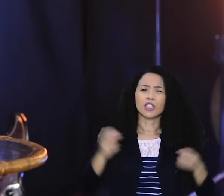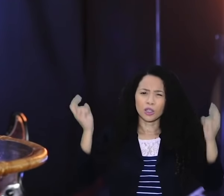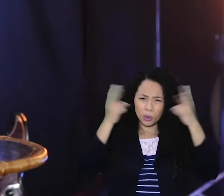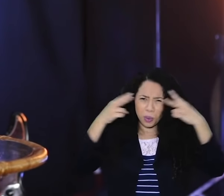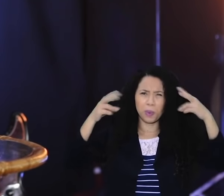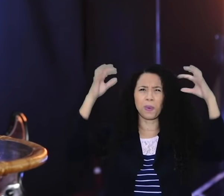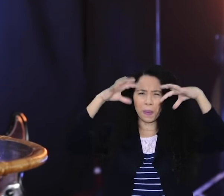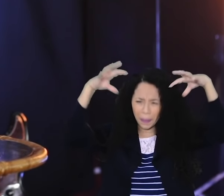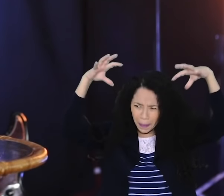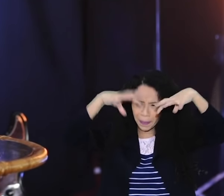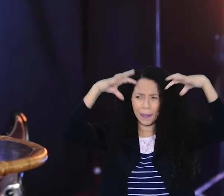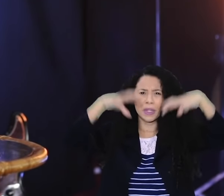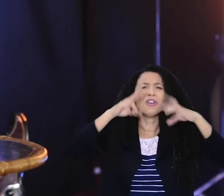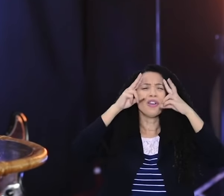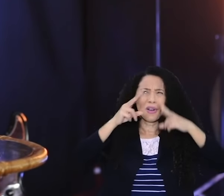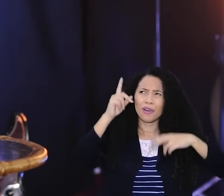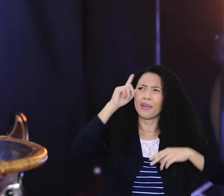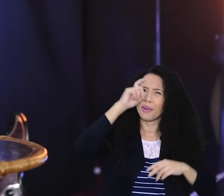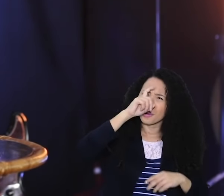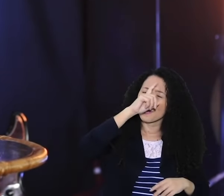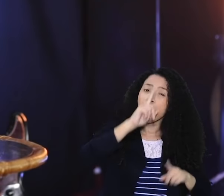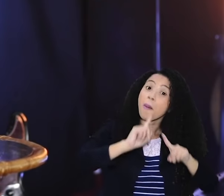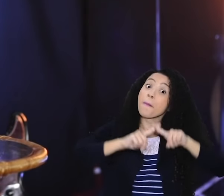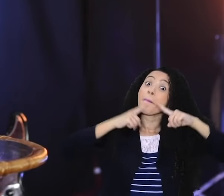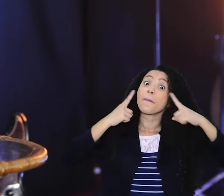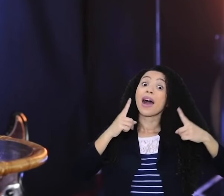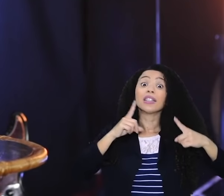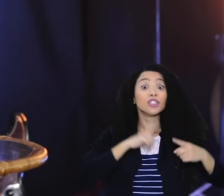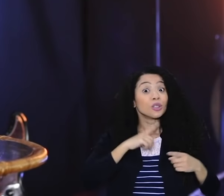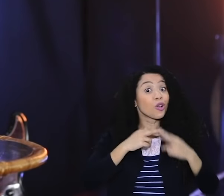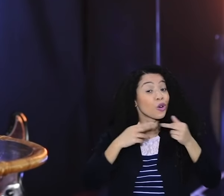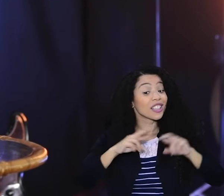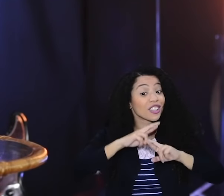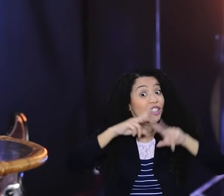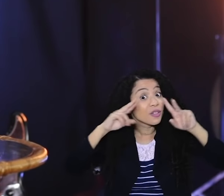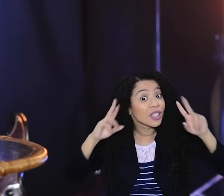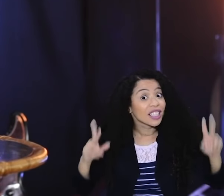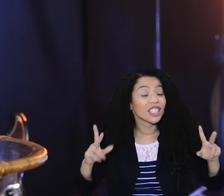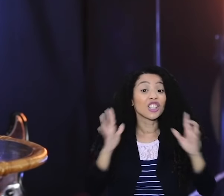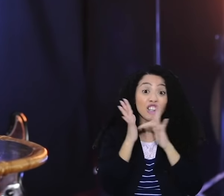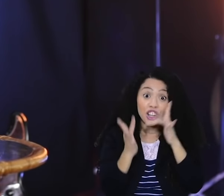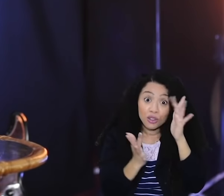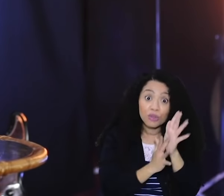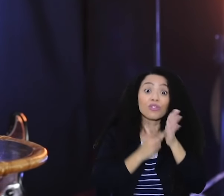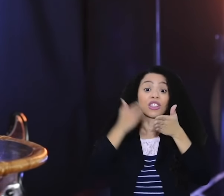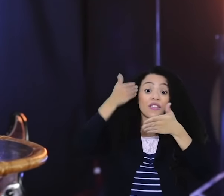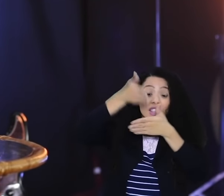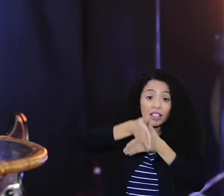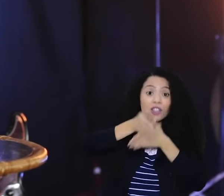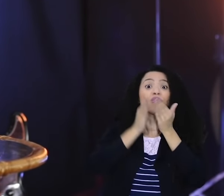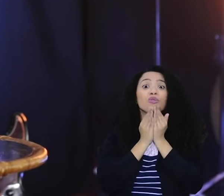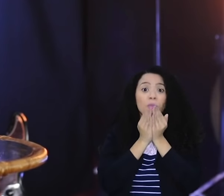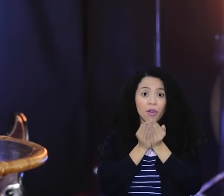a tempestade foi forte, o momento era difícil, mas havia uma vantagem muito grande. Jesus estava no barco, ainda que dormindo na